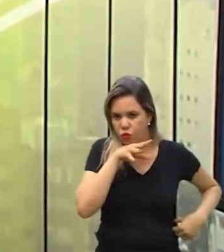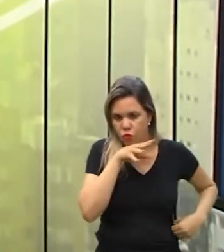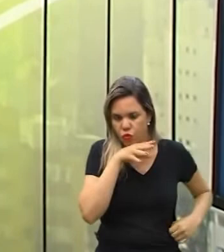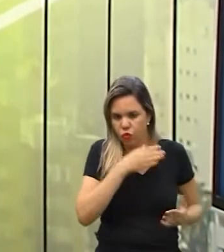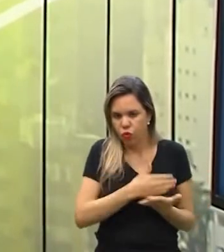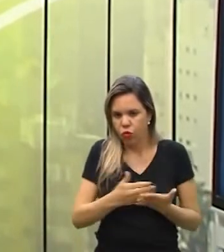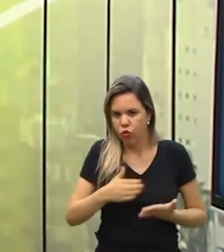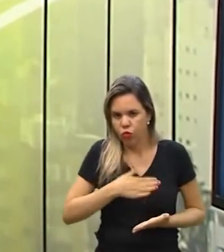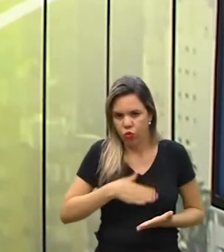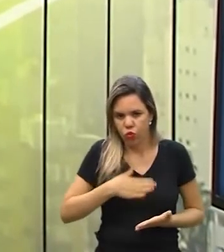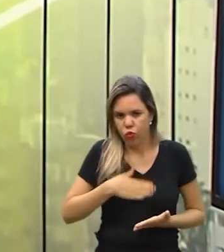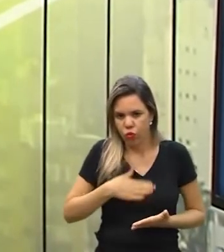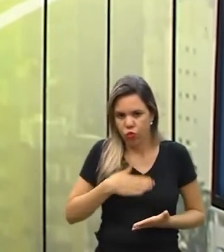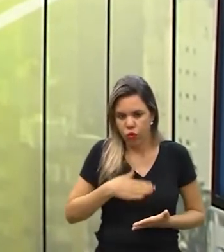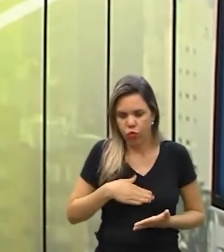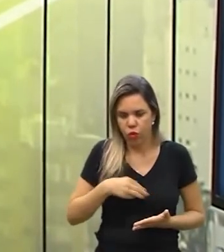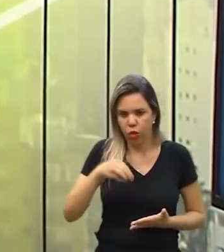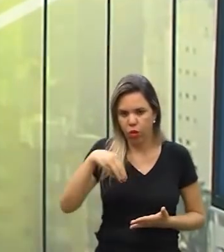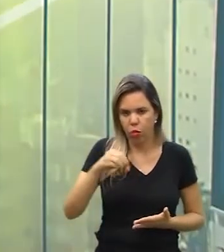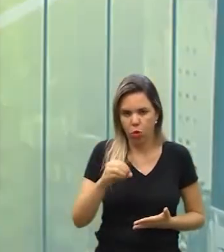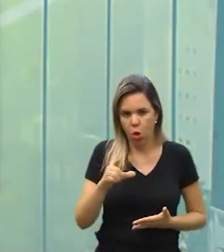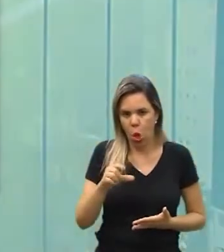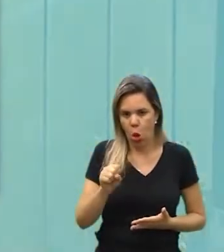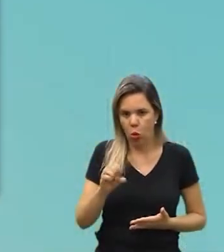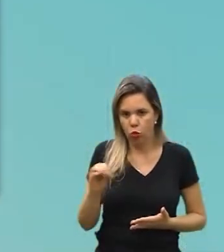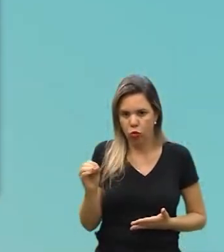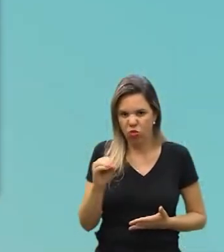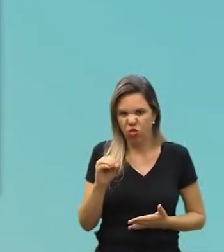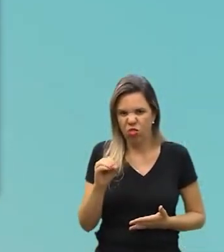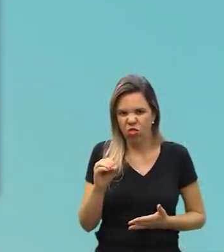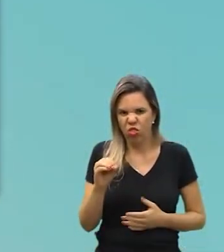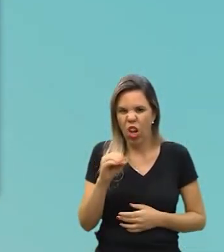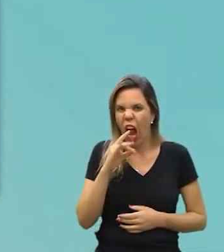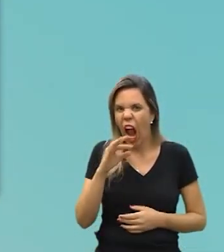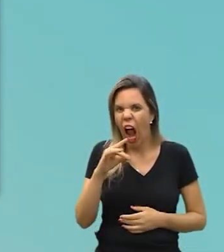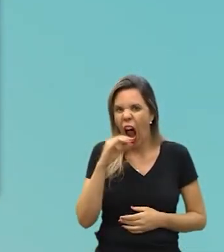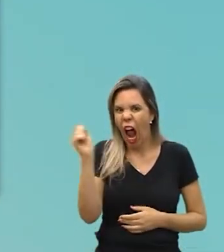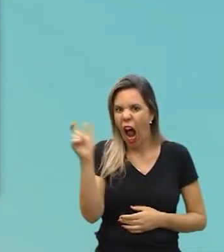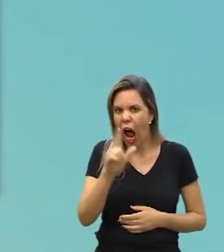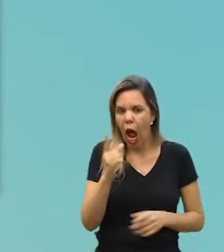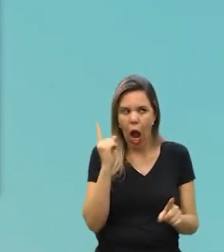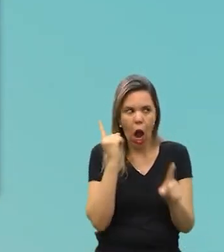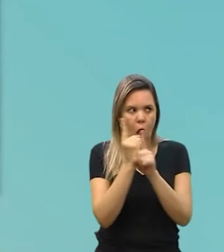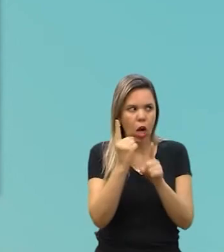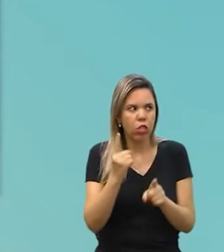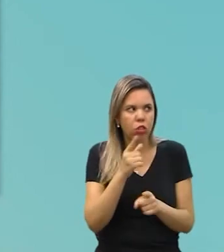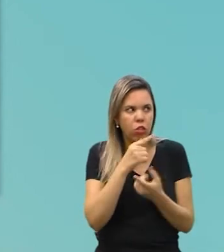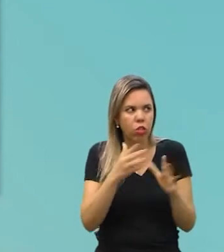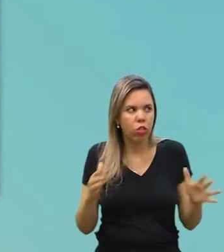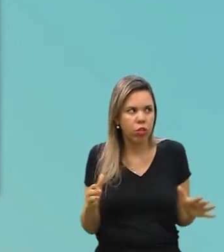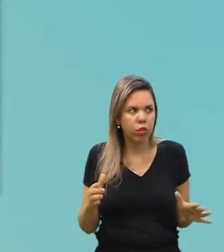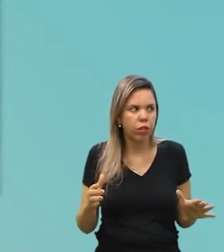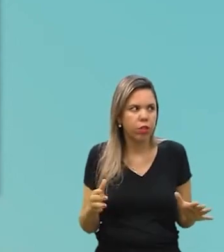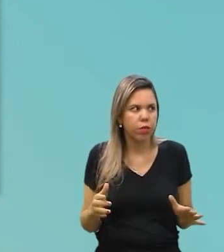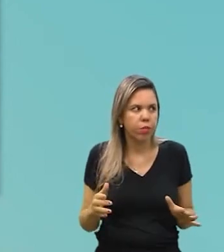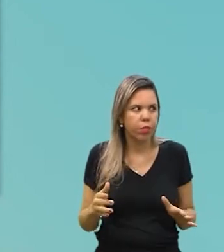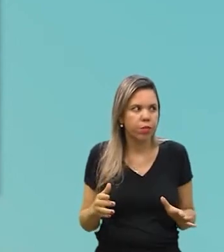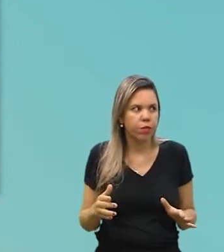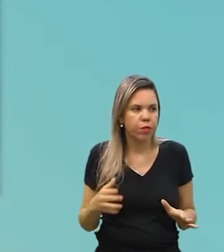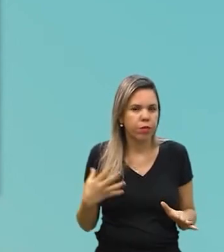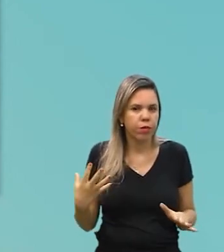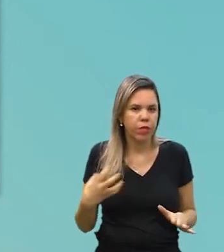início de agosto, um tipo de molusco conhecido como dragão azul foi encontrado por um salva-vidas na praia de Jaguaribe,